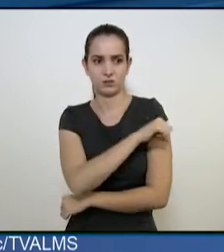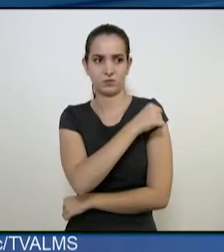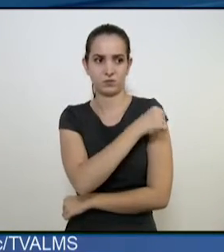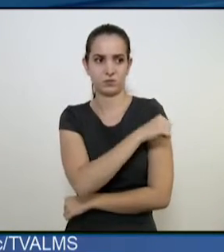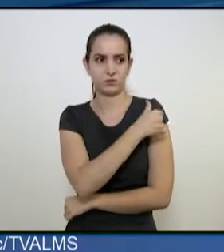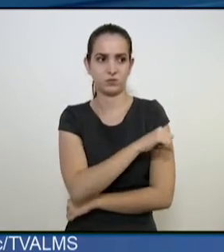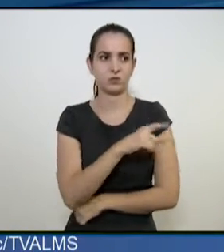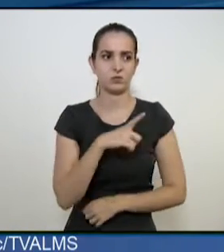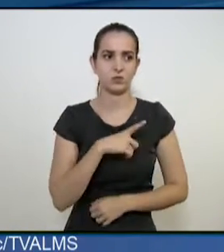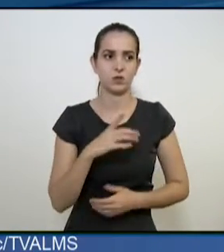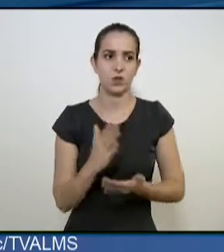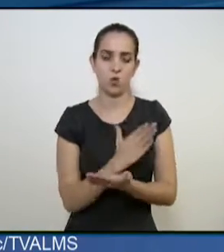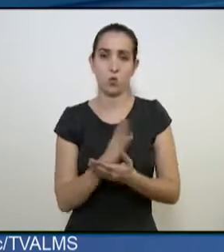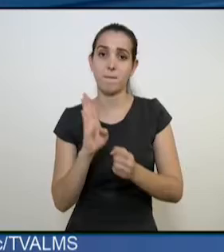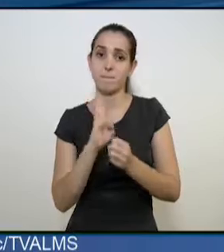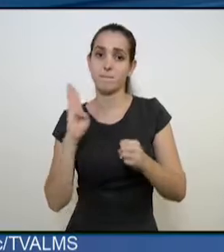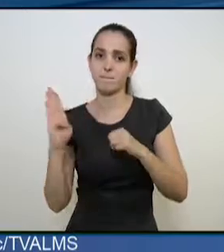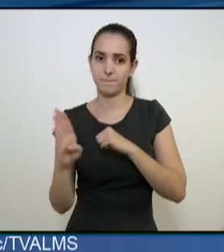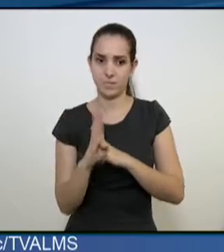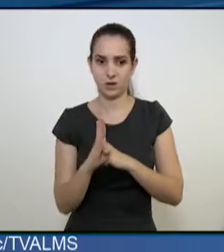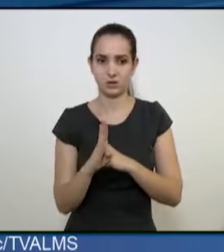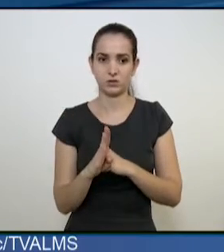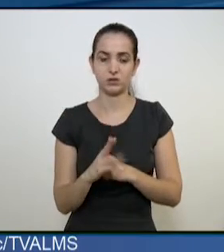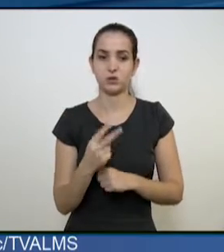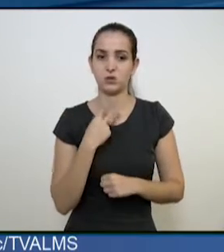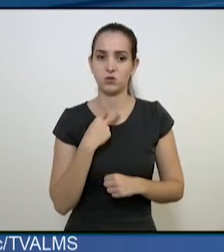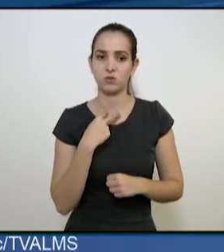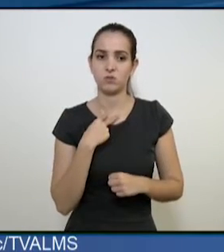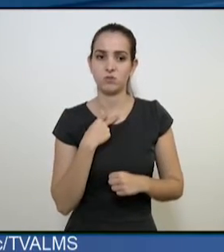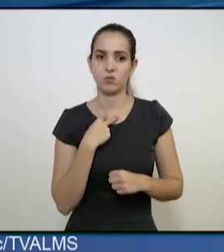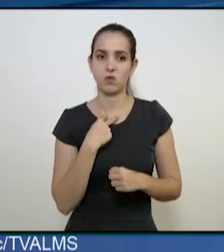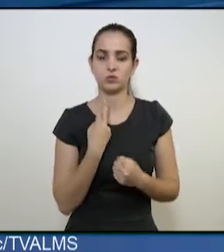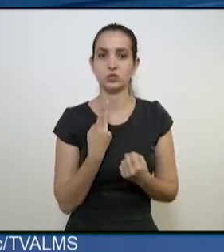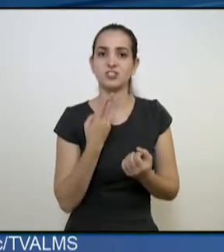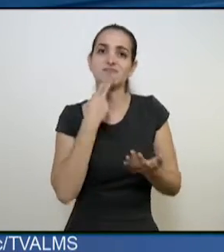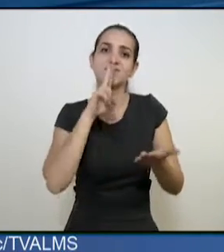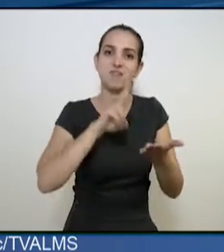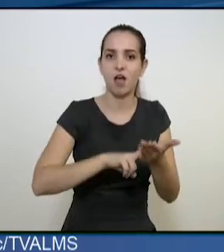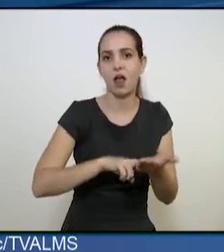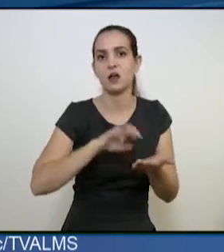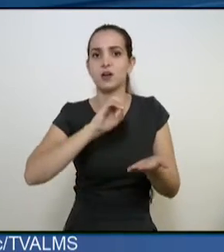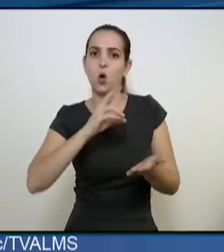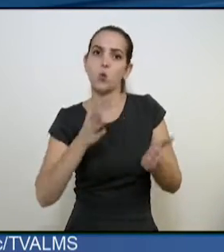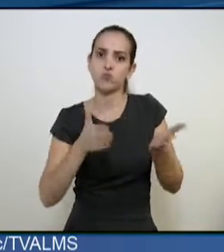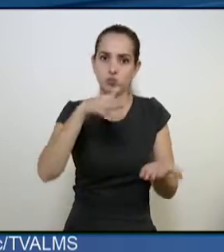em determinados bairros, não se entrega a encomenda? O